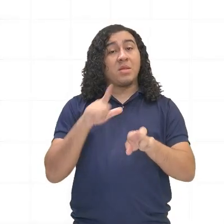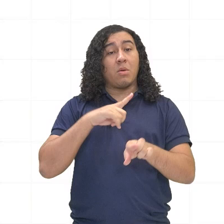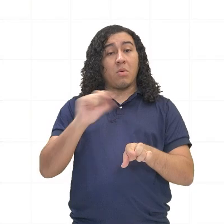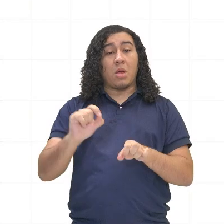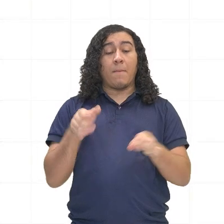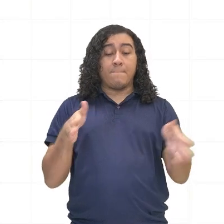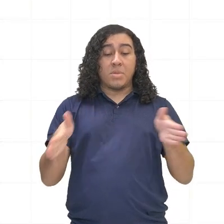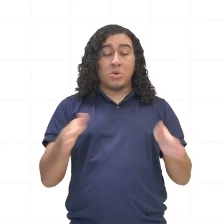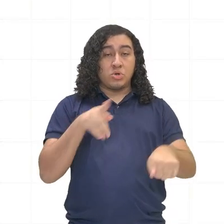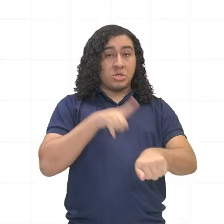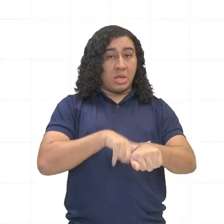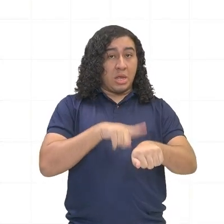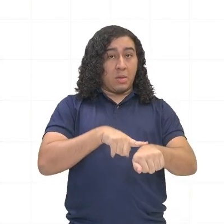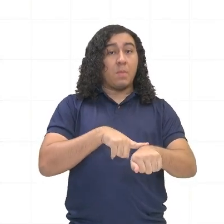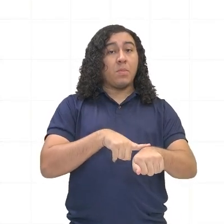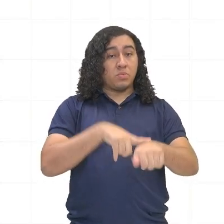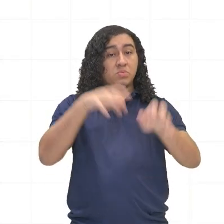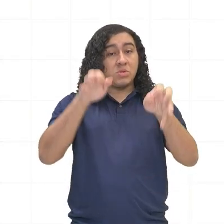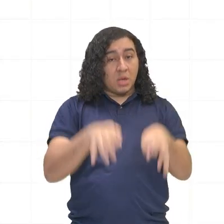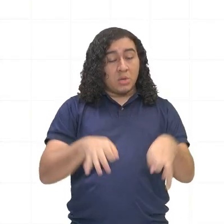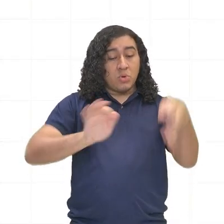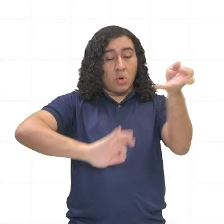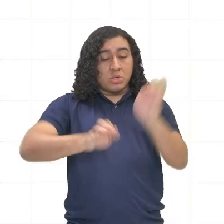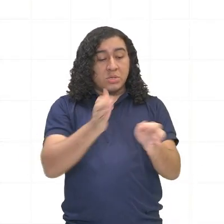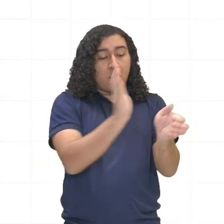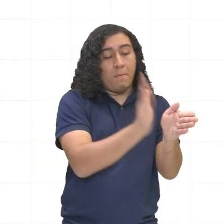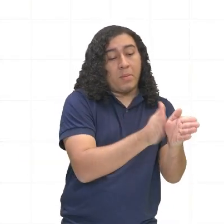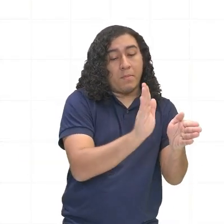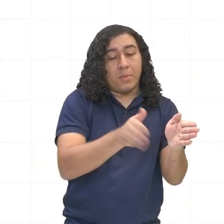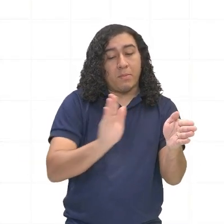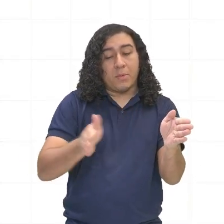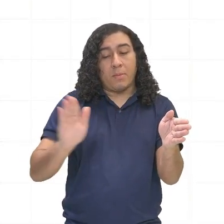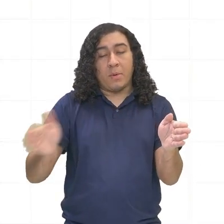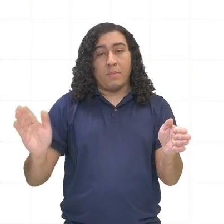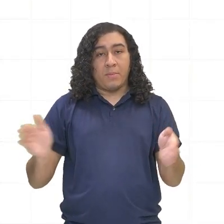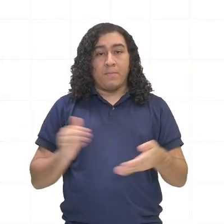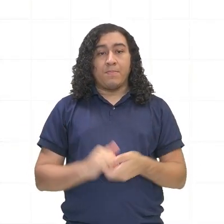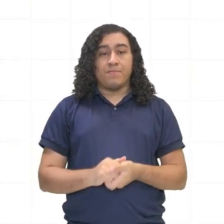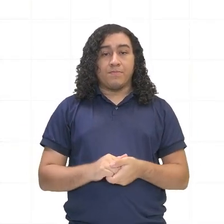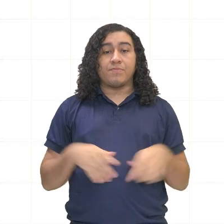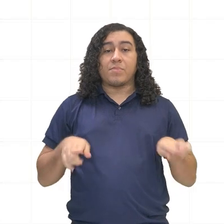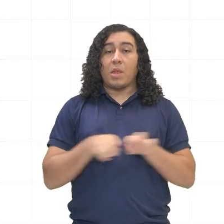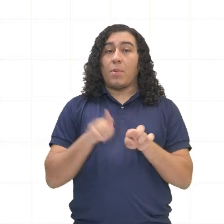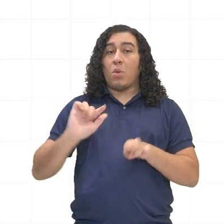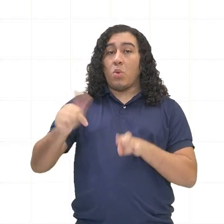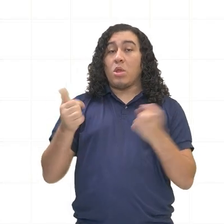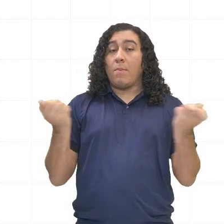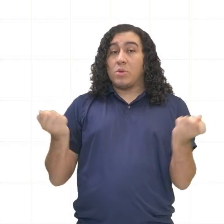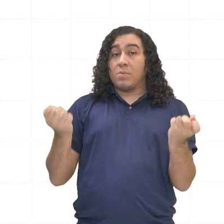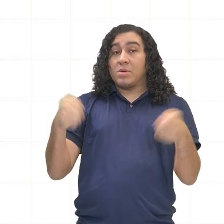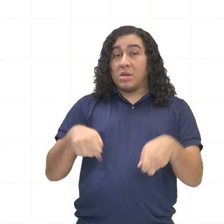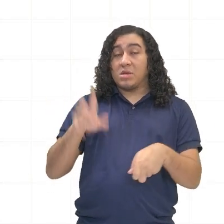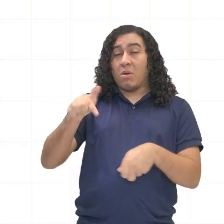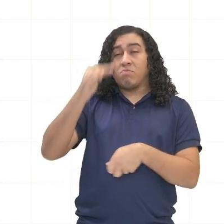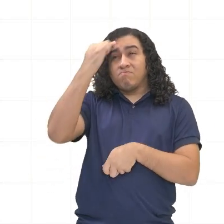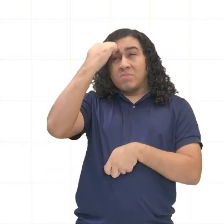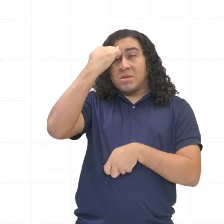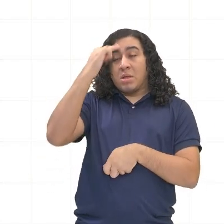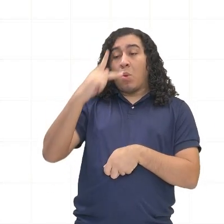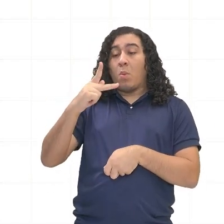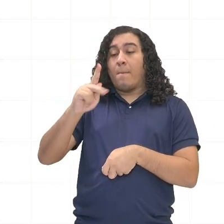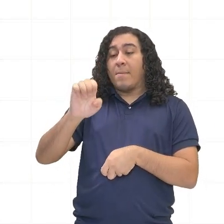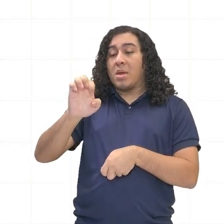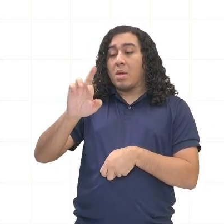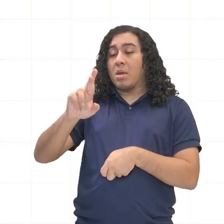só. Outra unidade de medida criada pelos estudiosos é o período. Cada um